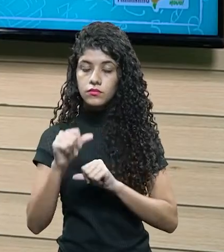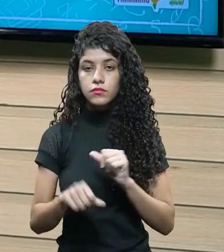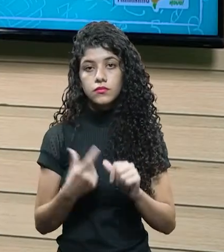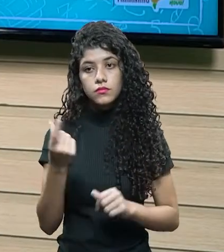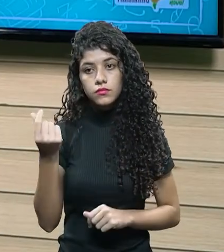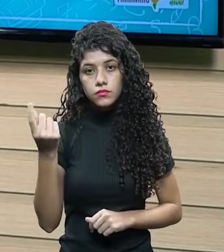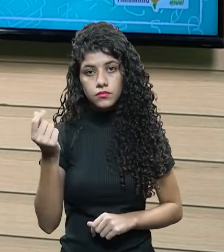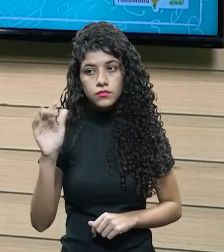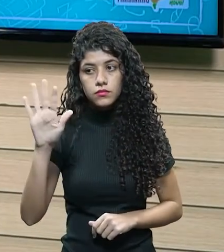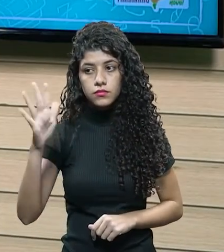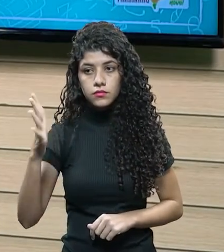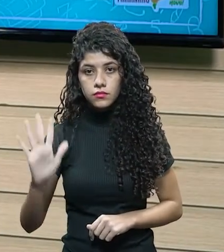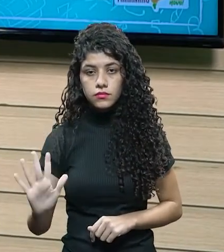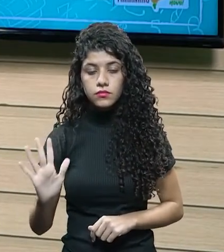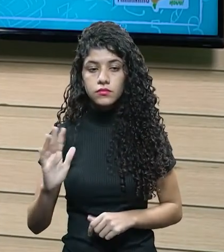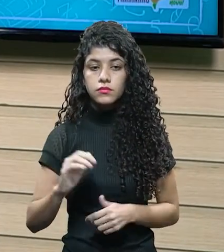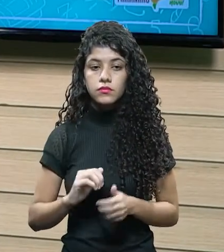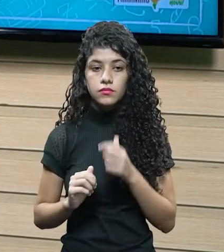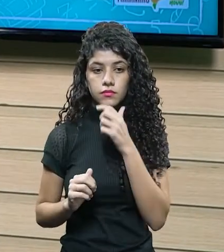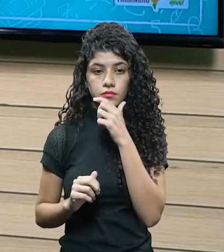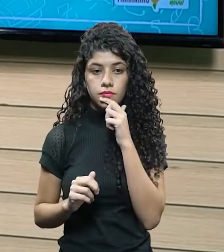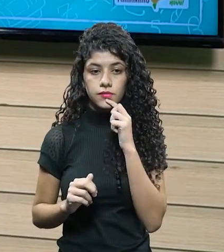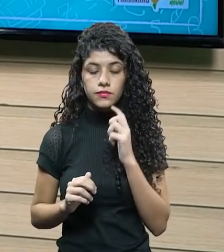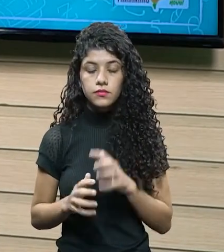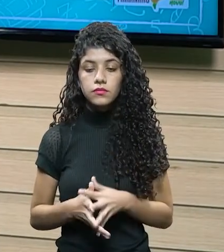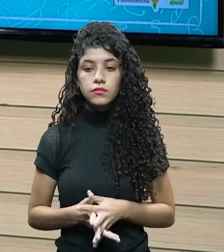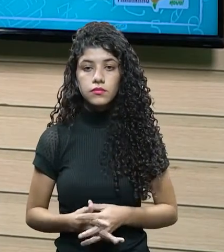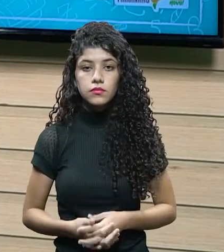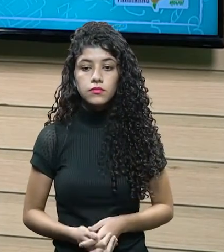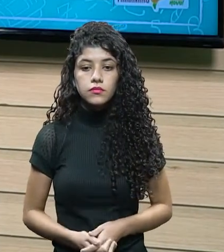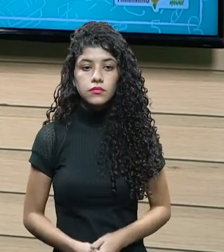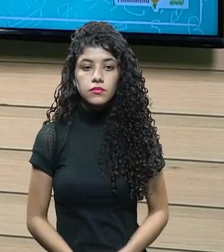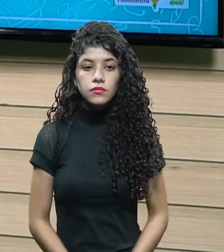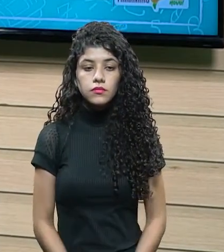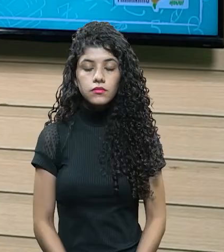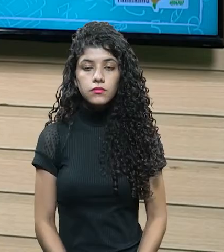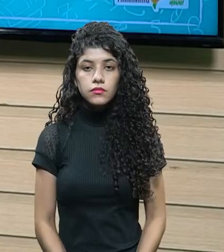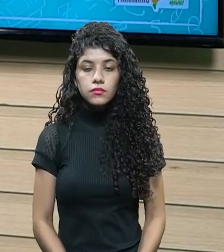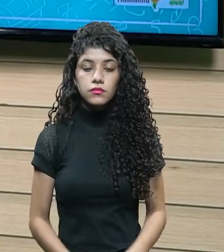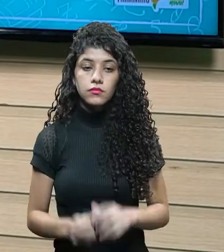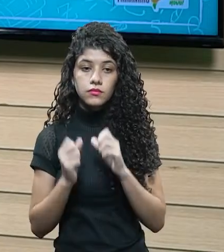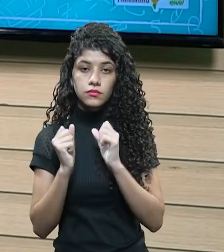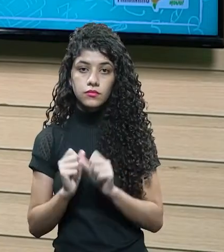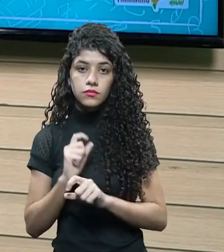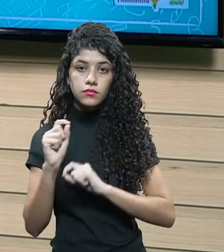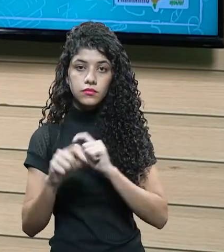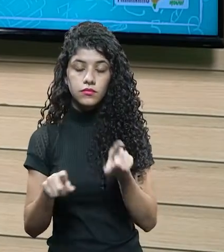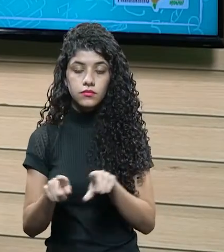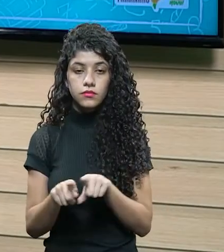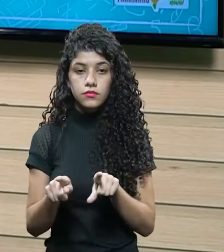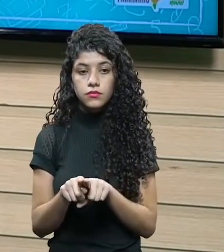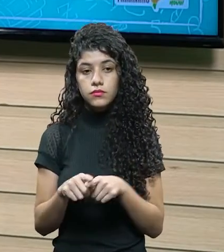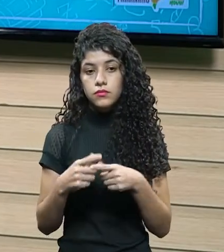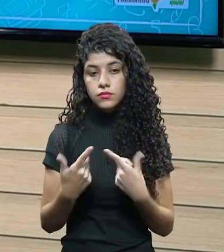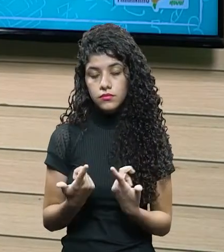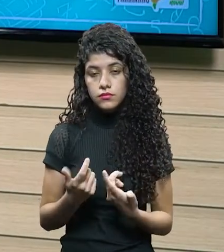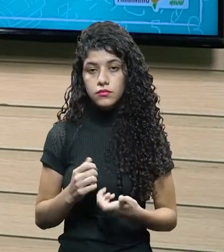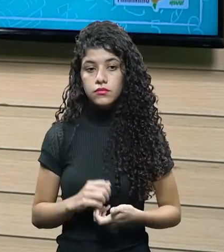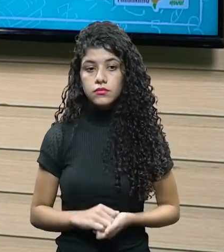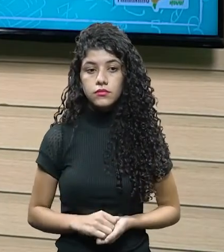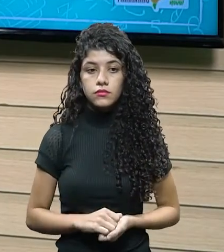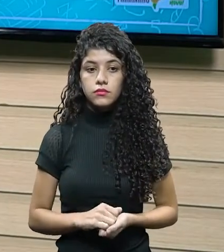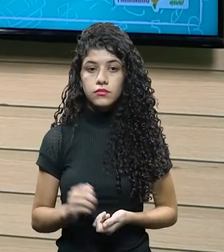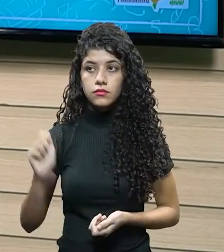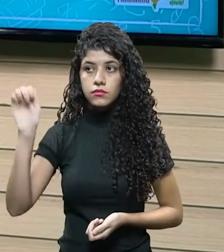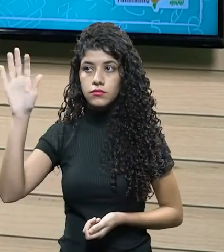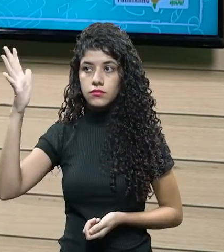determinado preço, eu vou fazer o quê? O aumento para ver se tem saída ou não. E aí pode fazer o contrário também. Se eu tenho um